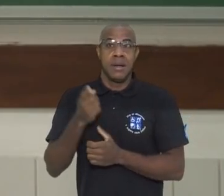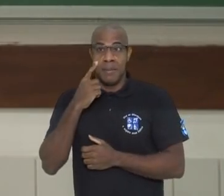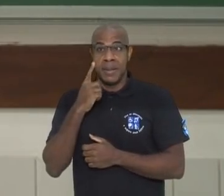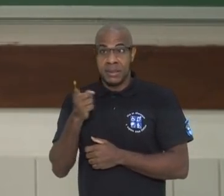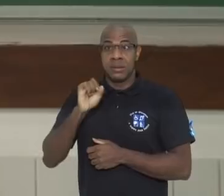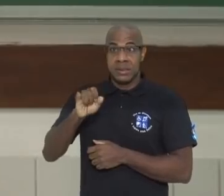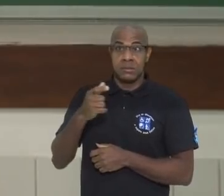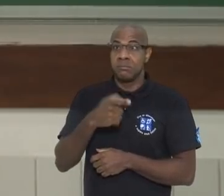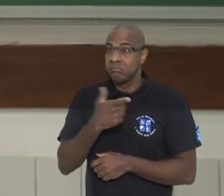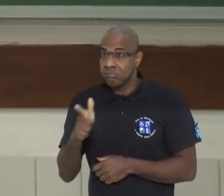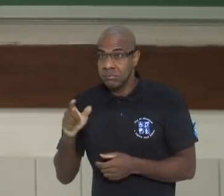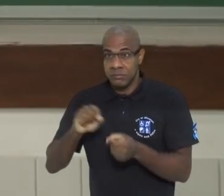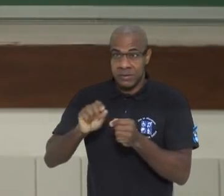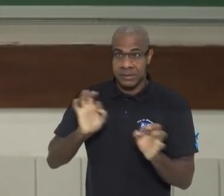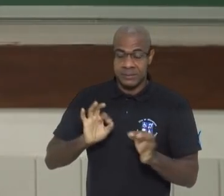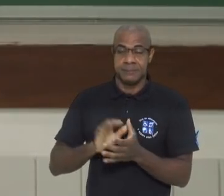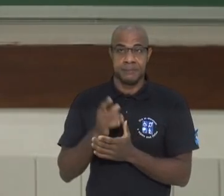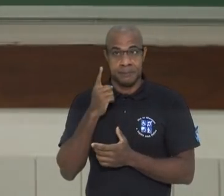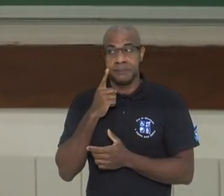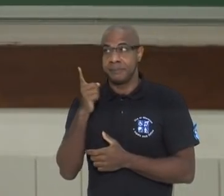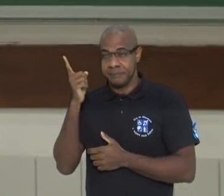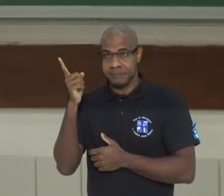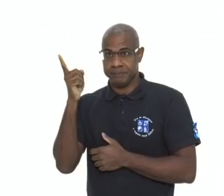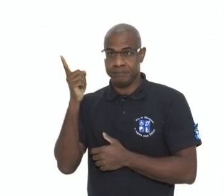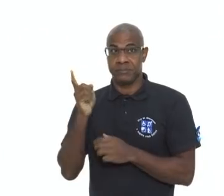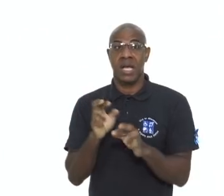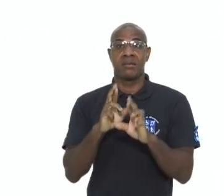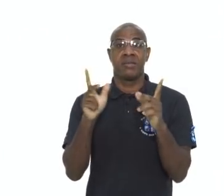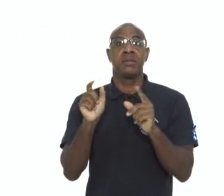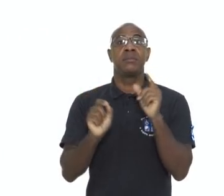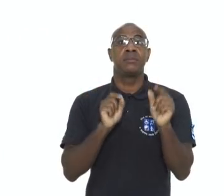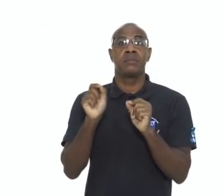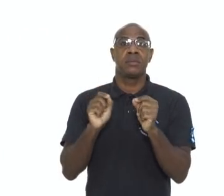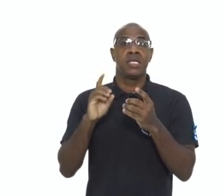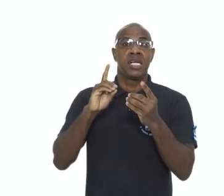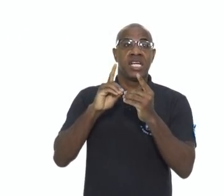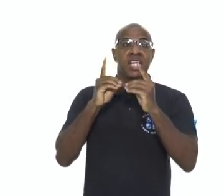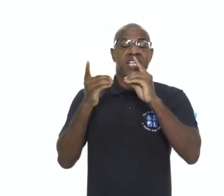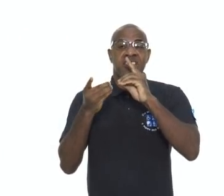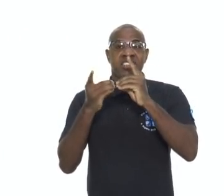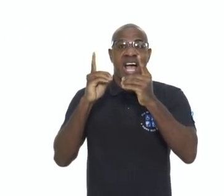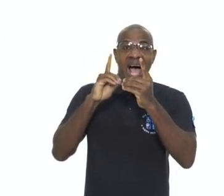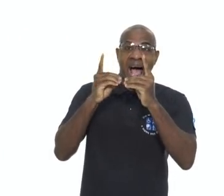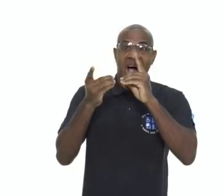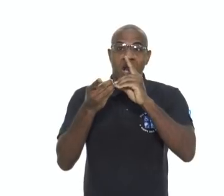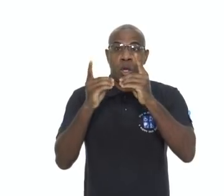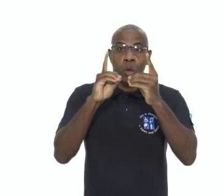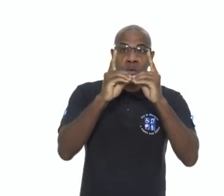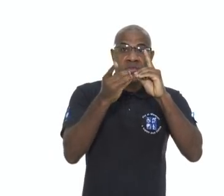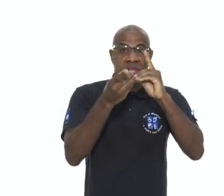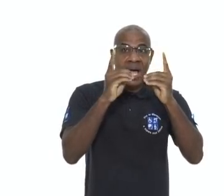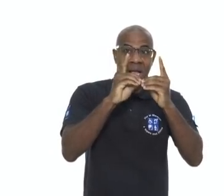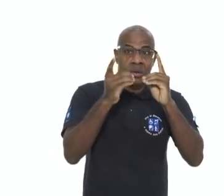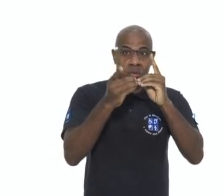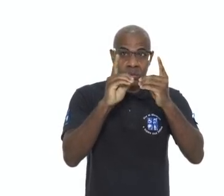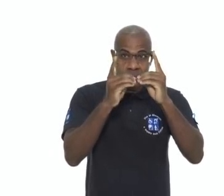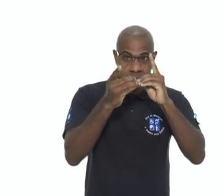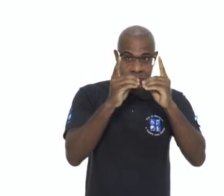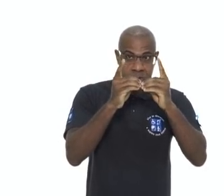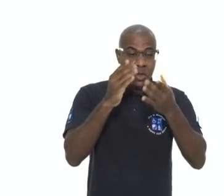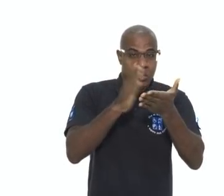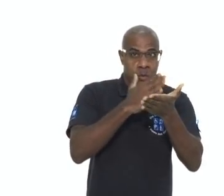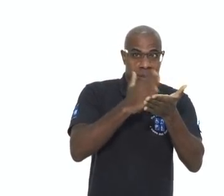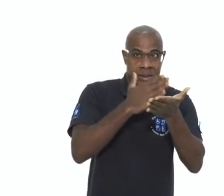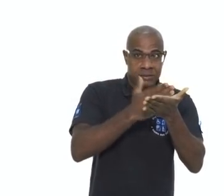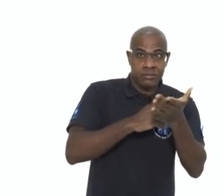atenção agora. Olha só, a diferença entre o diálogo do livro e o diálogo do vídeo está na presença